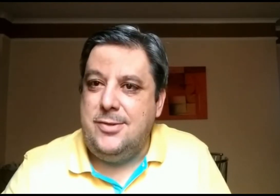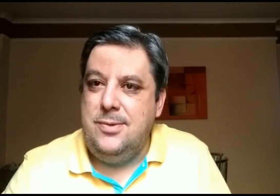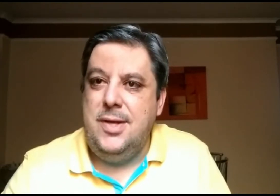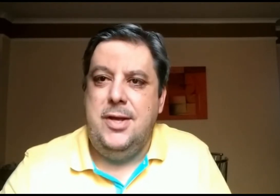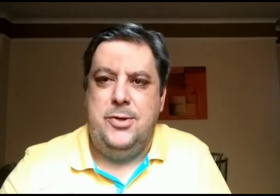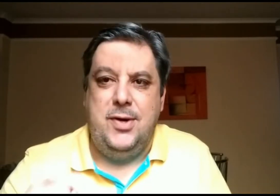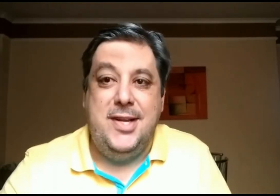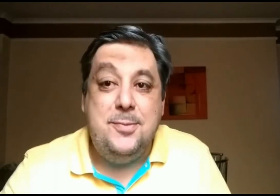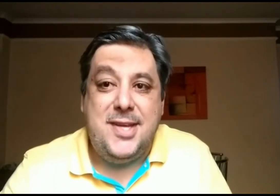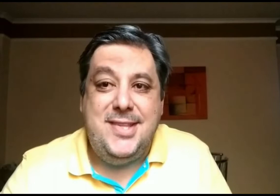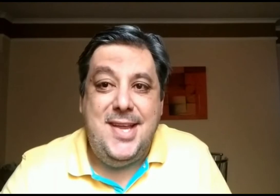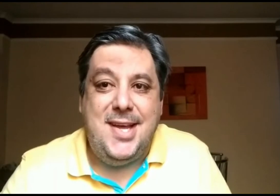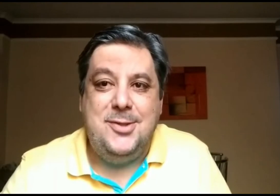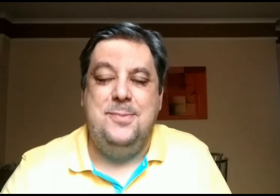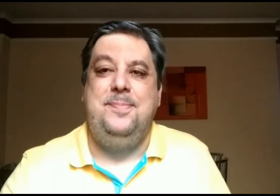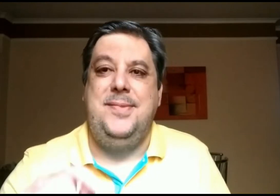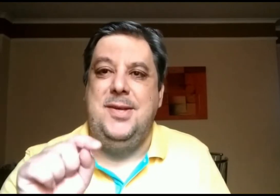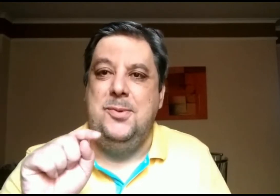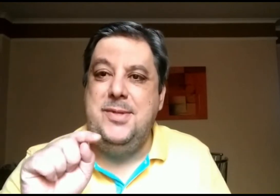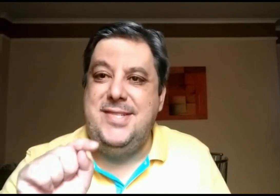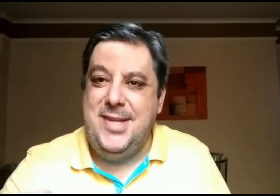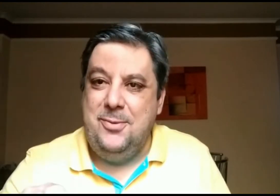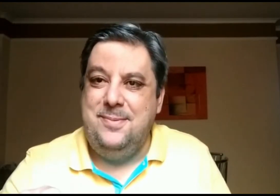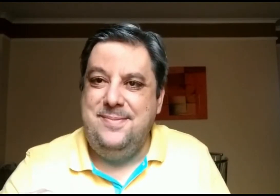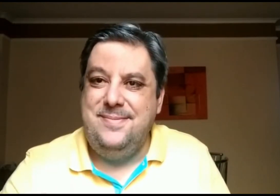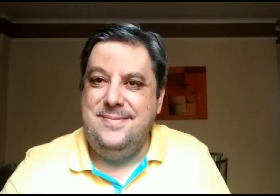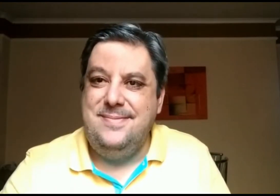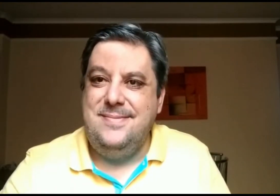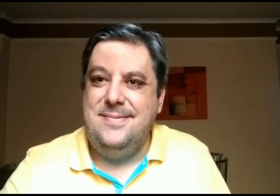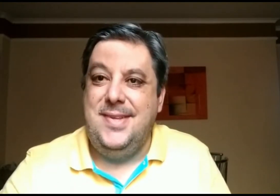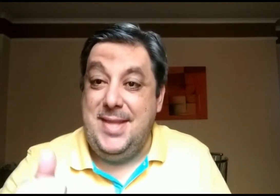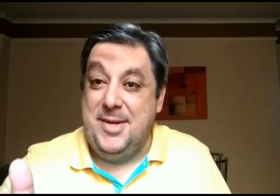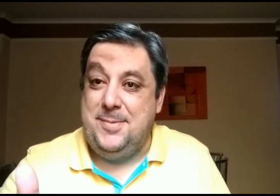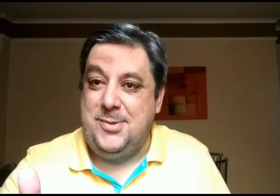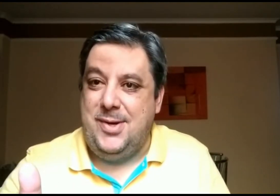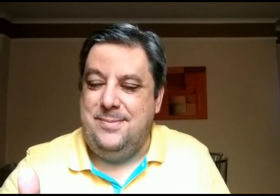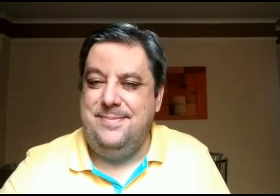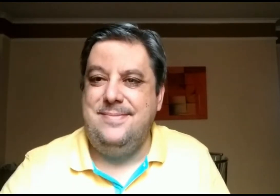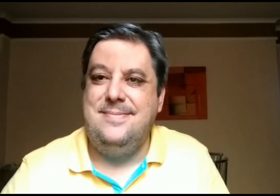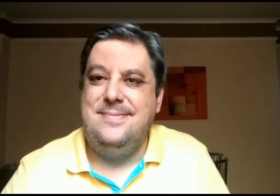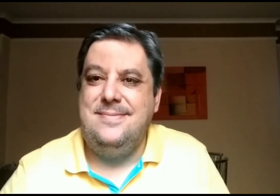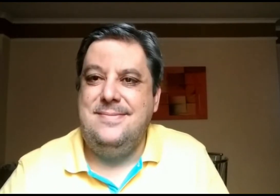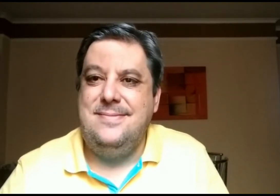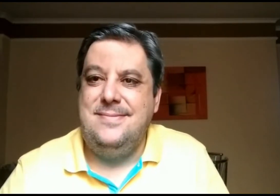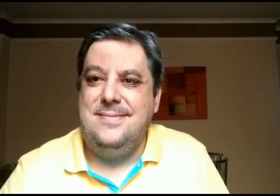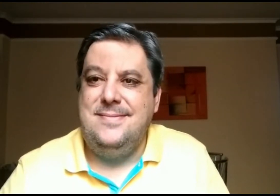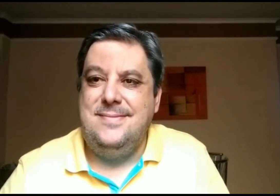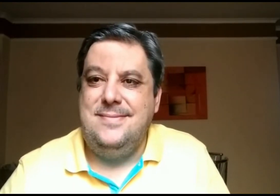grande abraço. Jornalismo aqui tem lado, o seu. Até mais, pessoal.